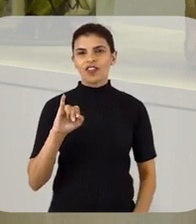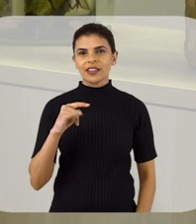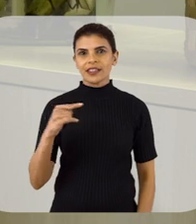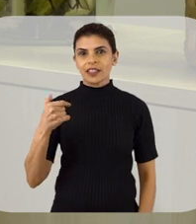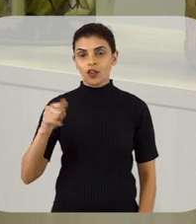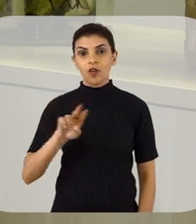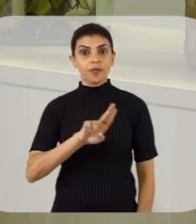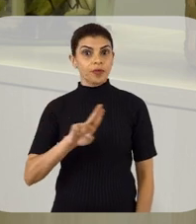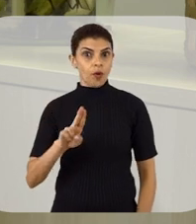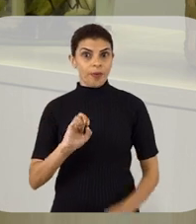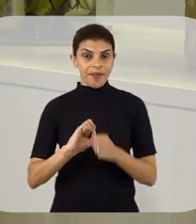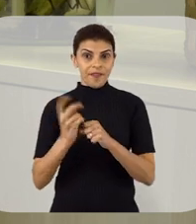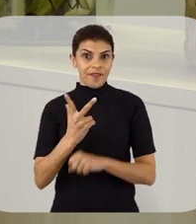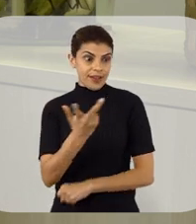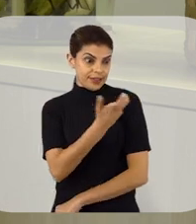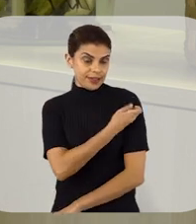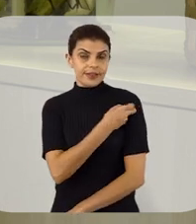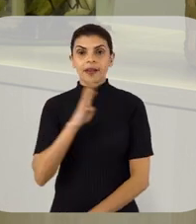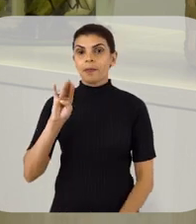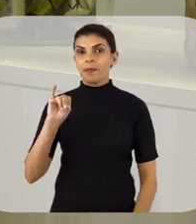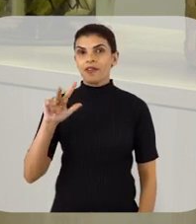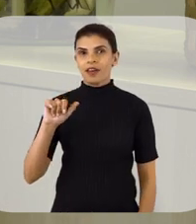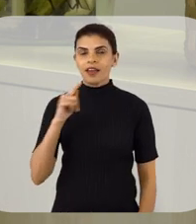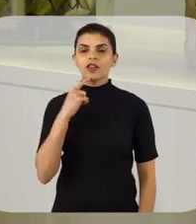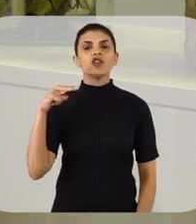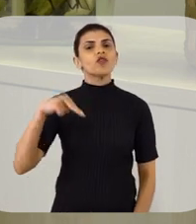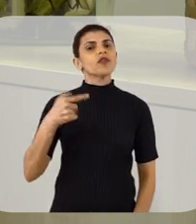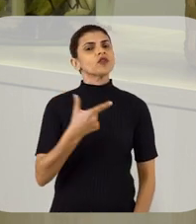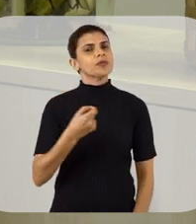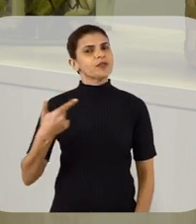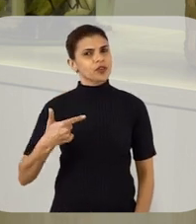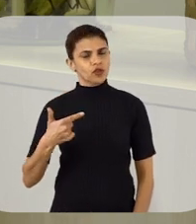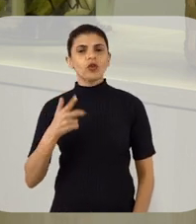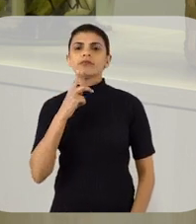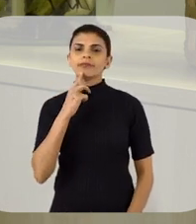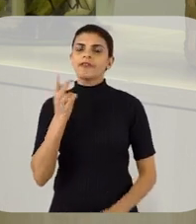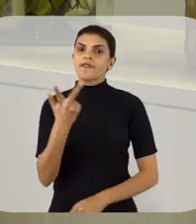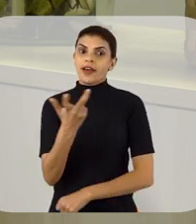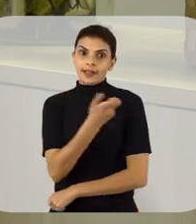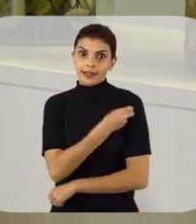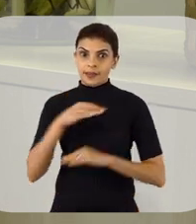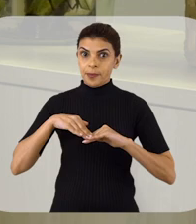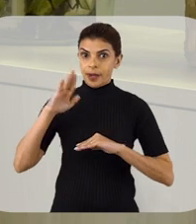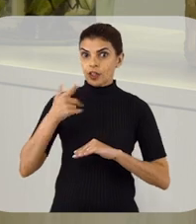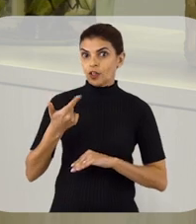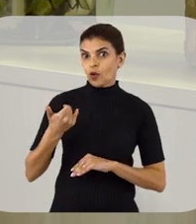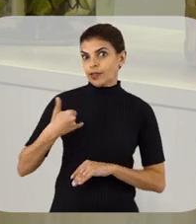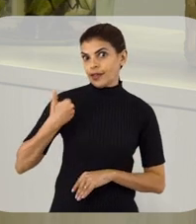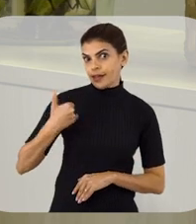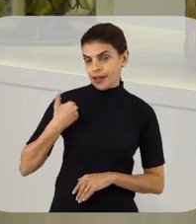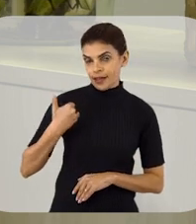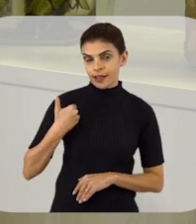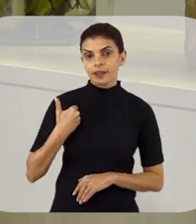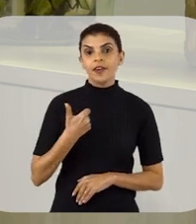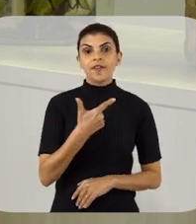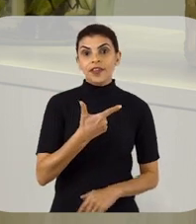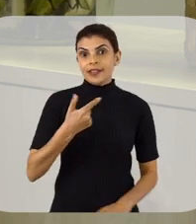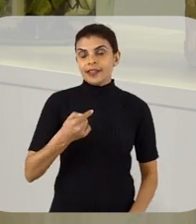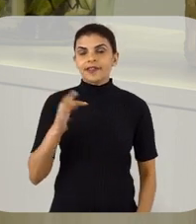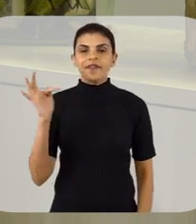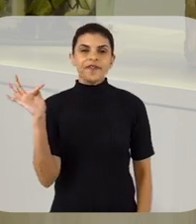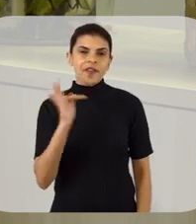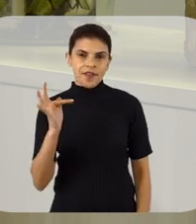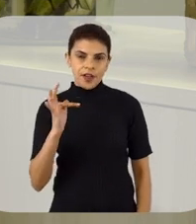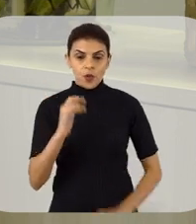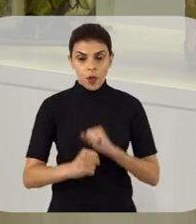de 2022, a Anvisa aprovou o uso de duas vacinas como reforço para as maiores de 12 anos. Em 27 de fevereiro